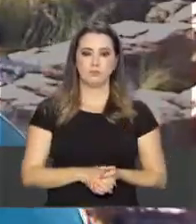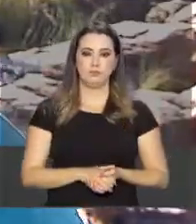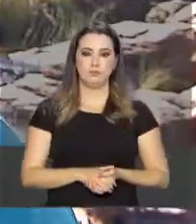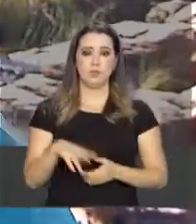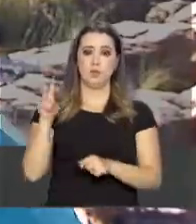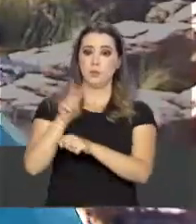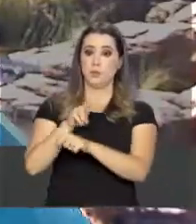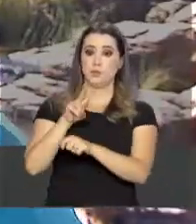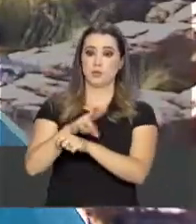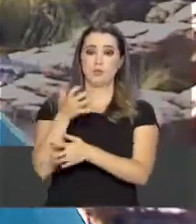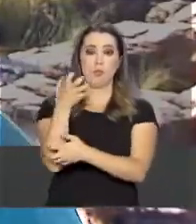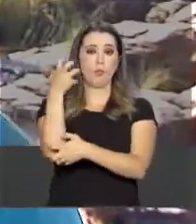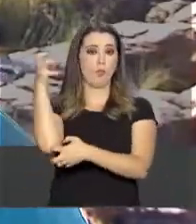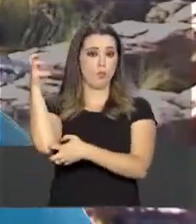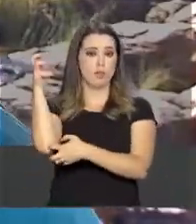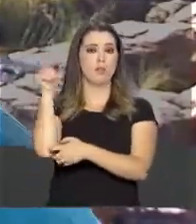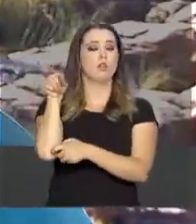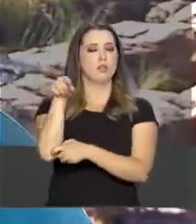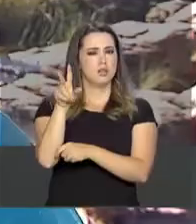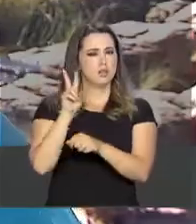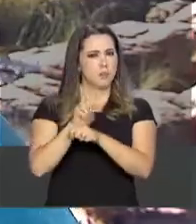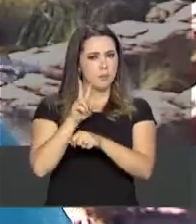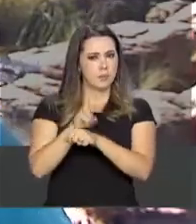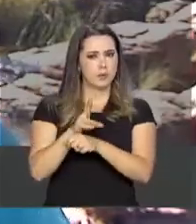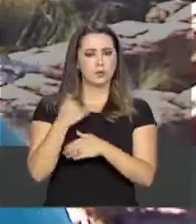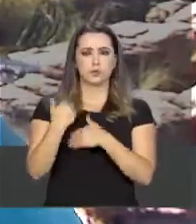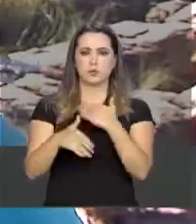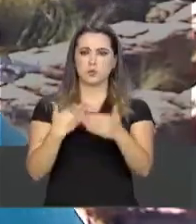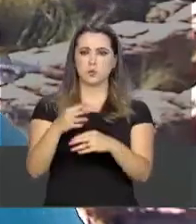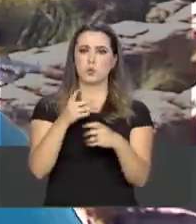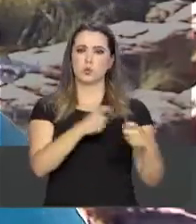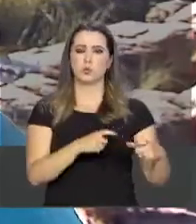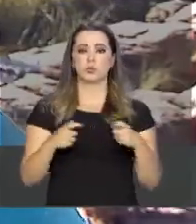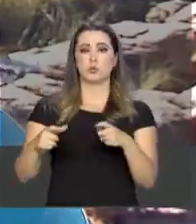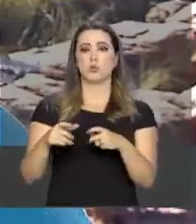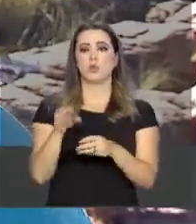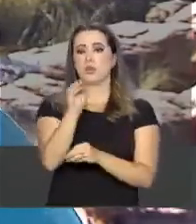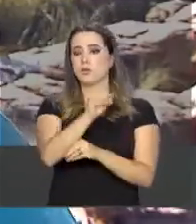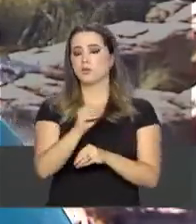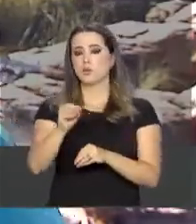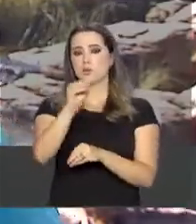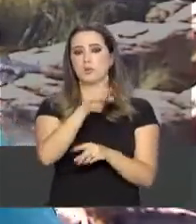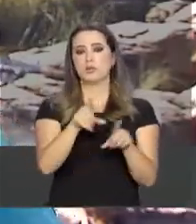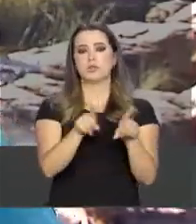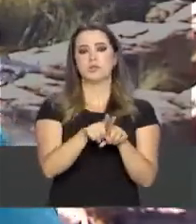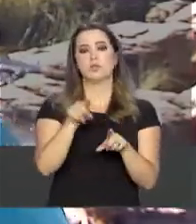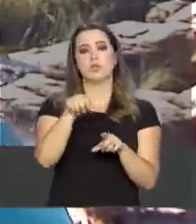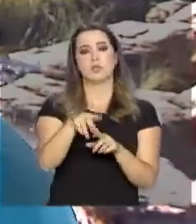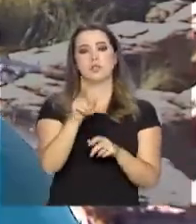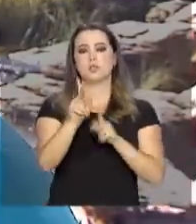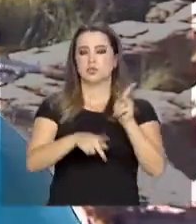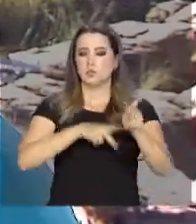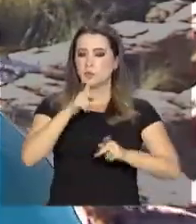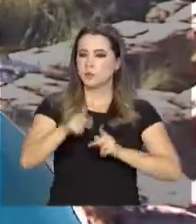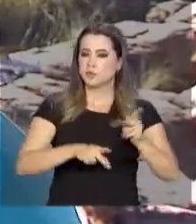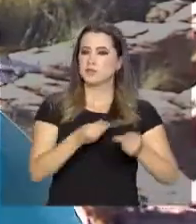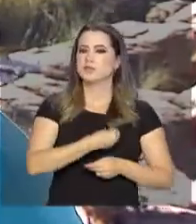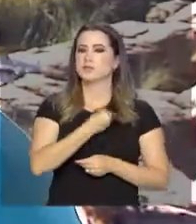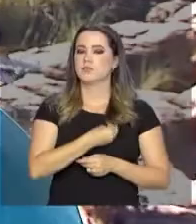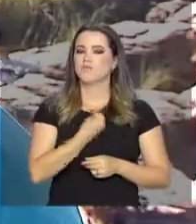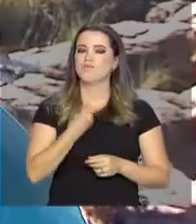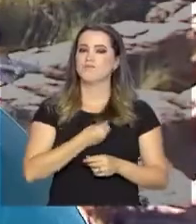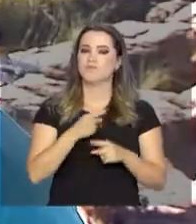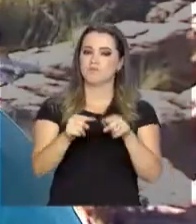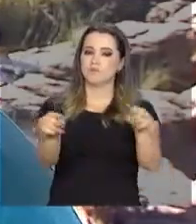e a implementação de instrumentos de proteção, como são as unidades de conservação, a proteção de povos e comunidades